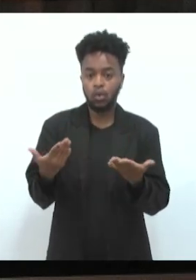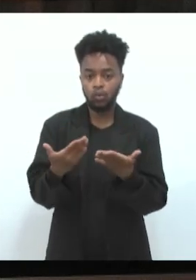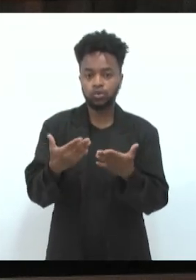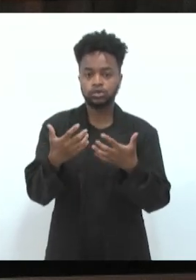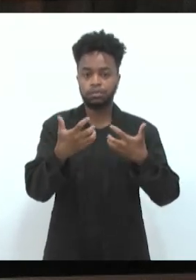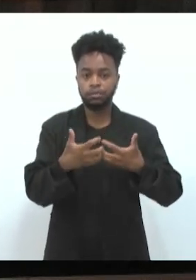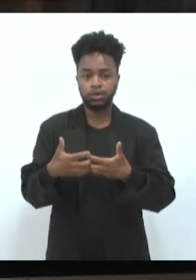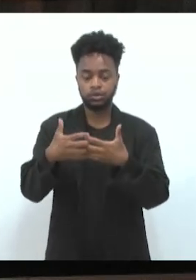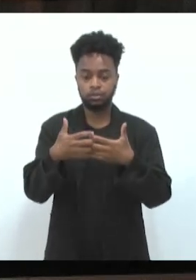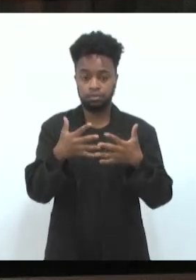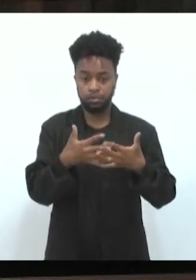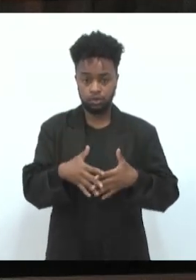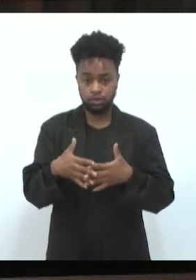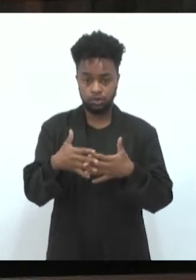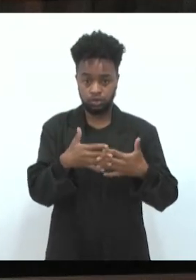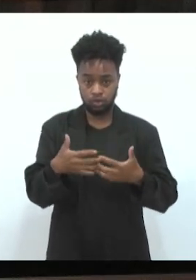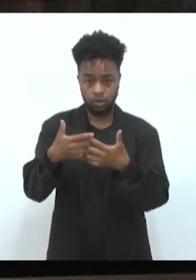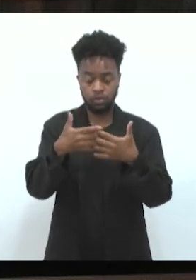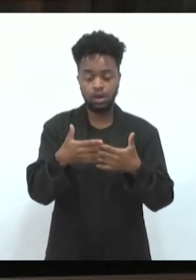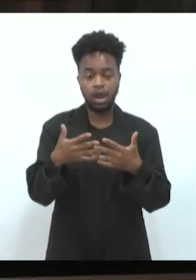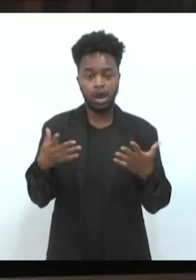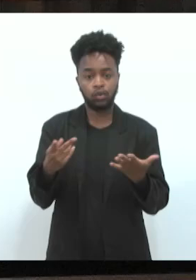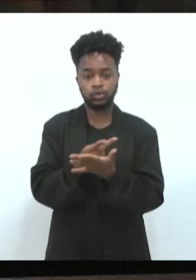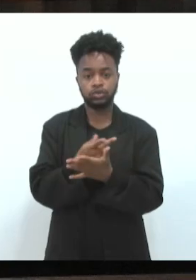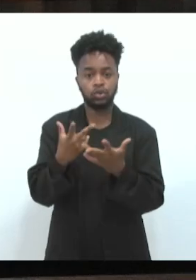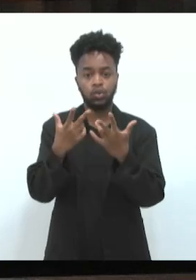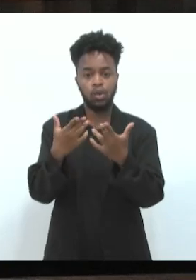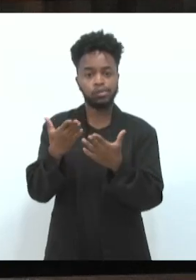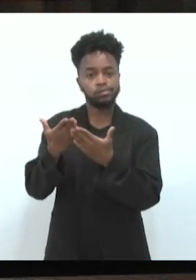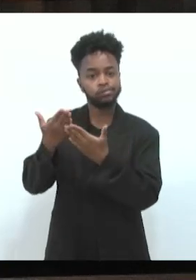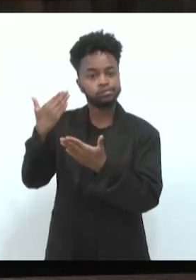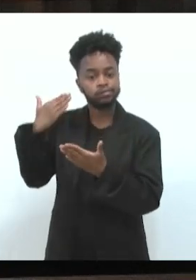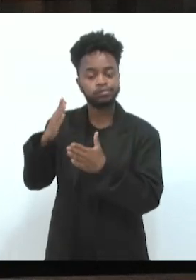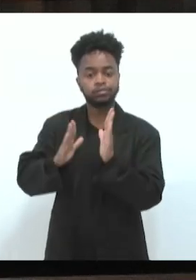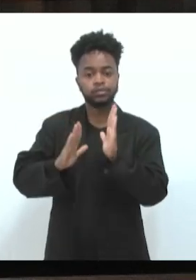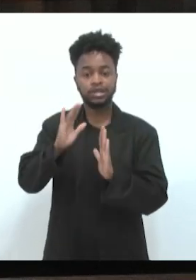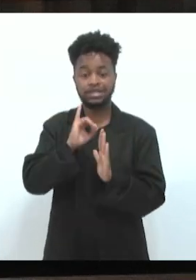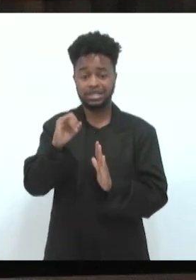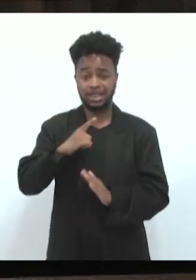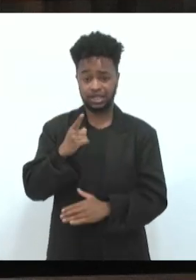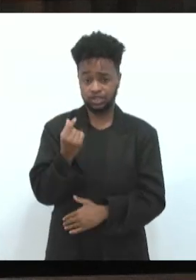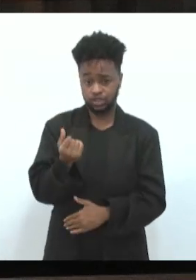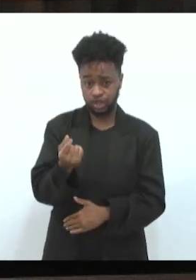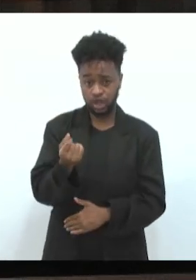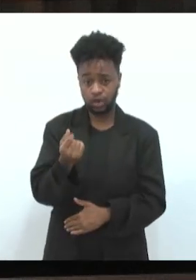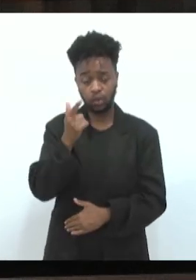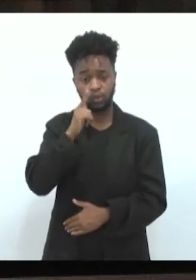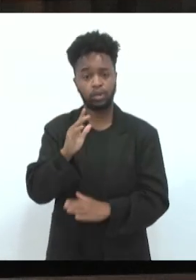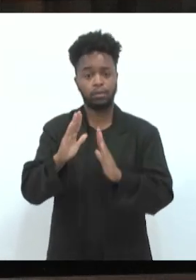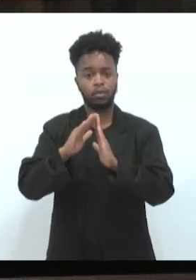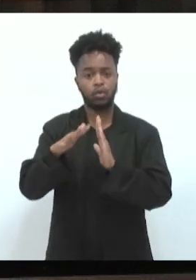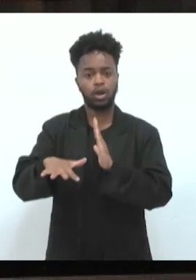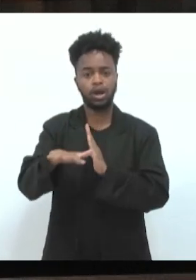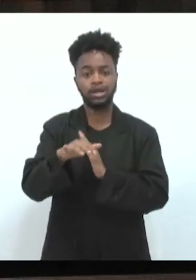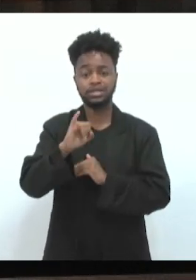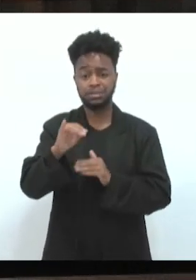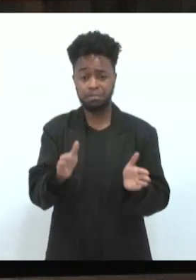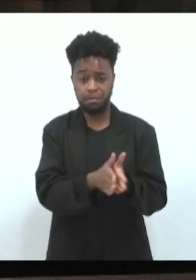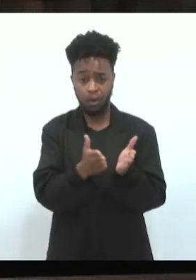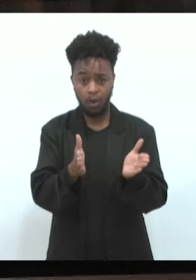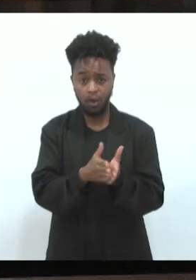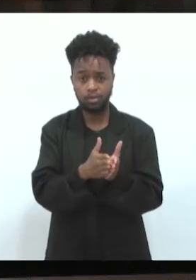tem seguido o que foi nos últimos anos, um lugar onde quem tem dinheiro tem terra para morar, e quem é